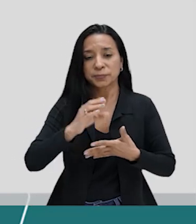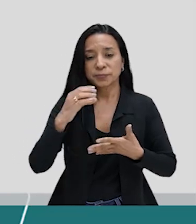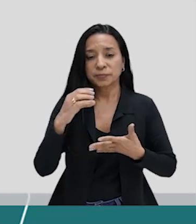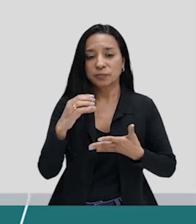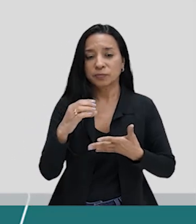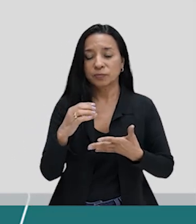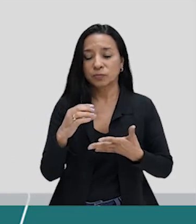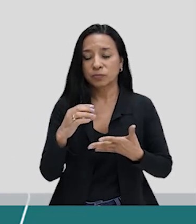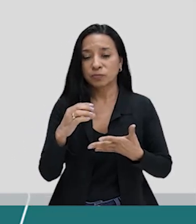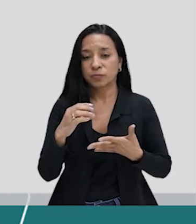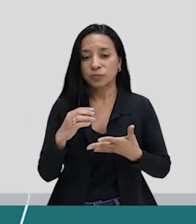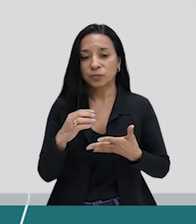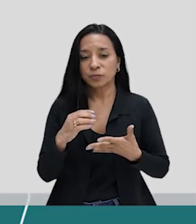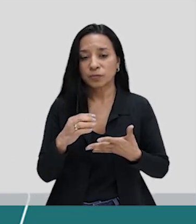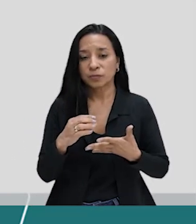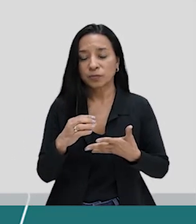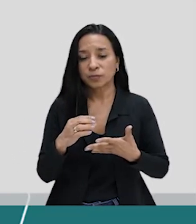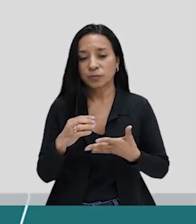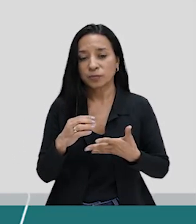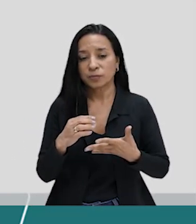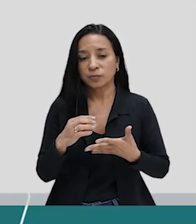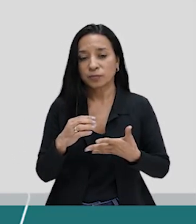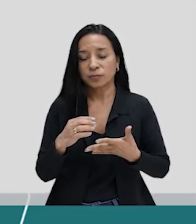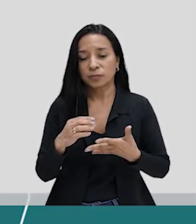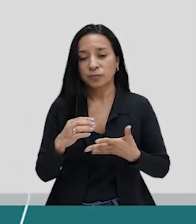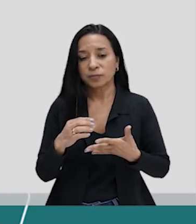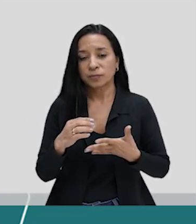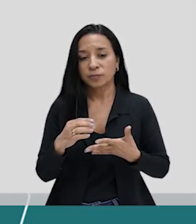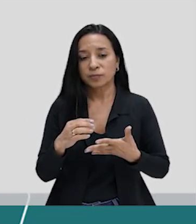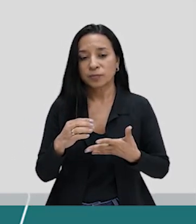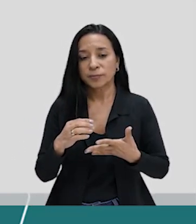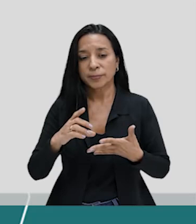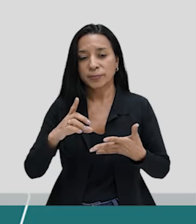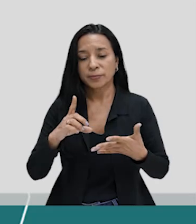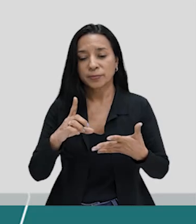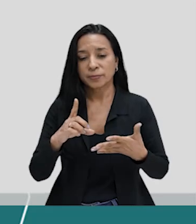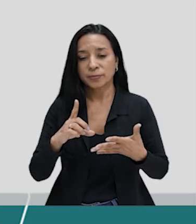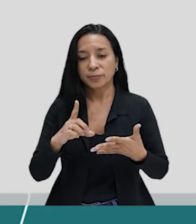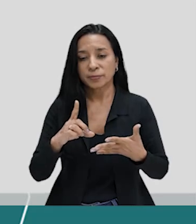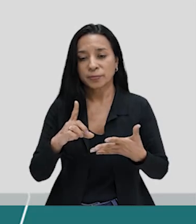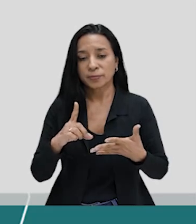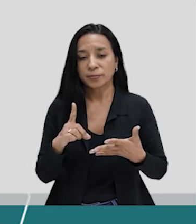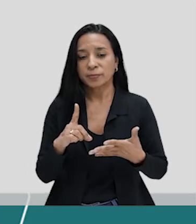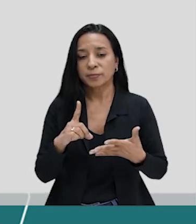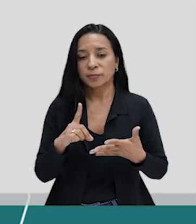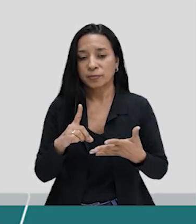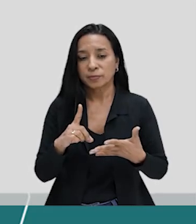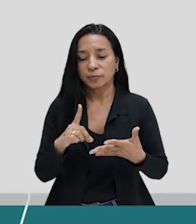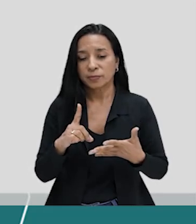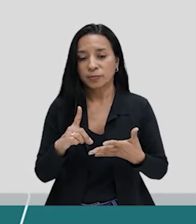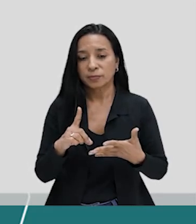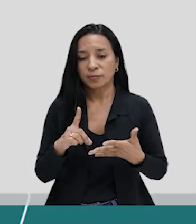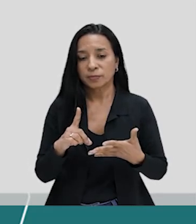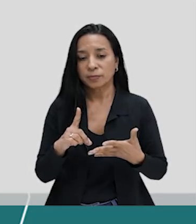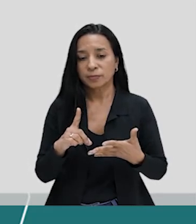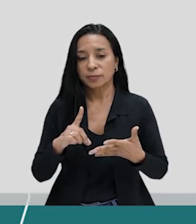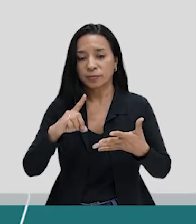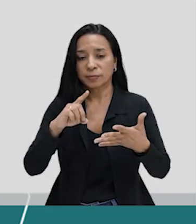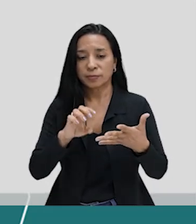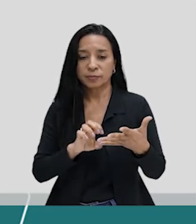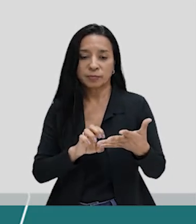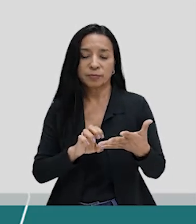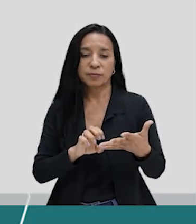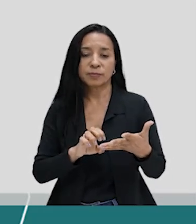pena, improdutivos, dignos de compaixão ou desprovidos de recurso, ingênuos e